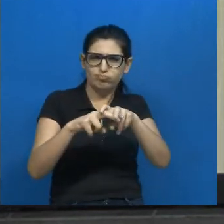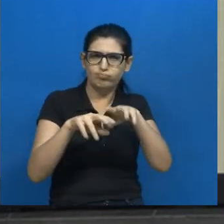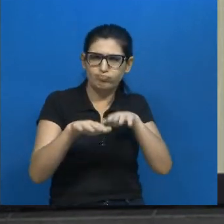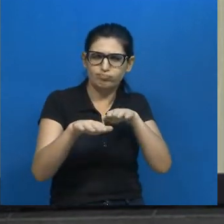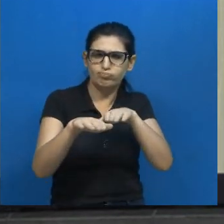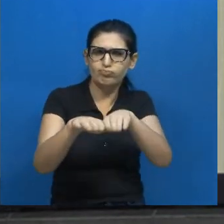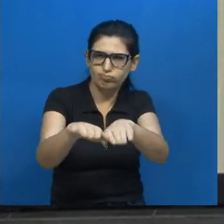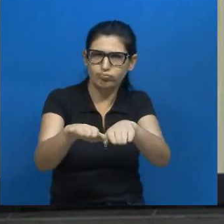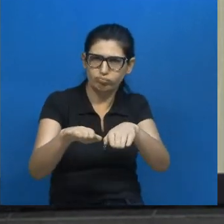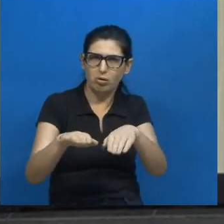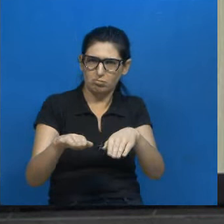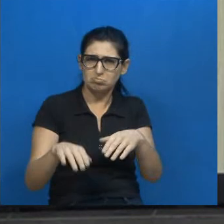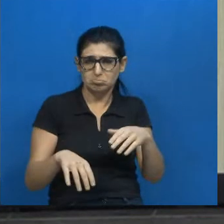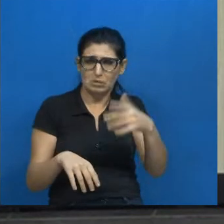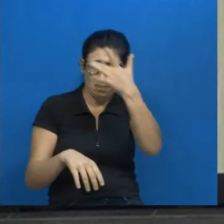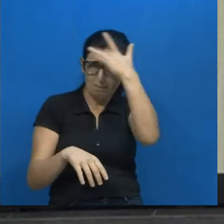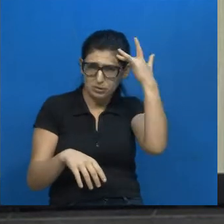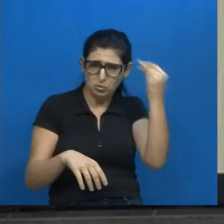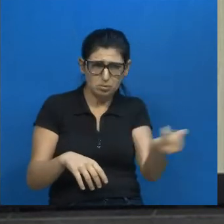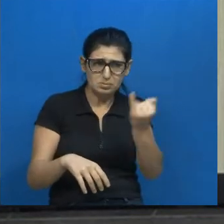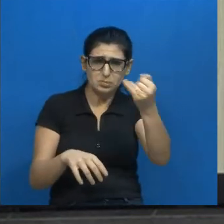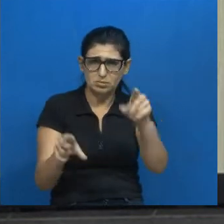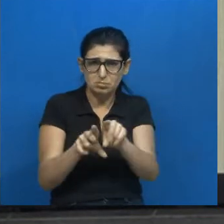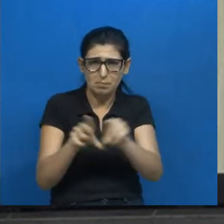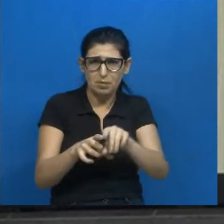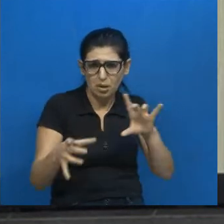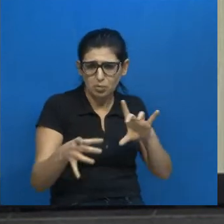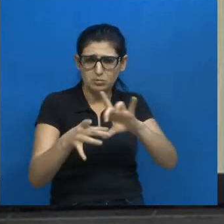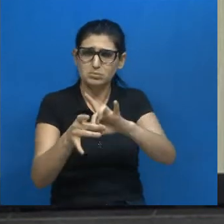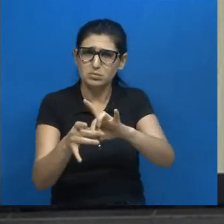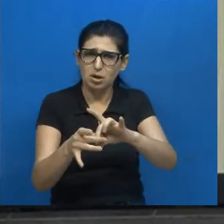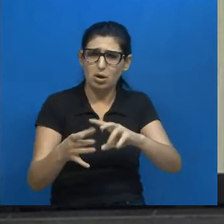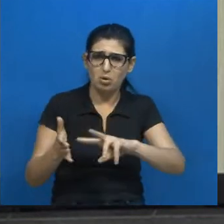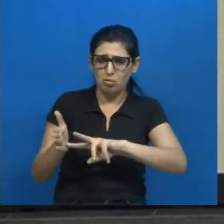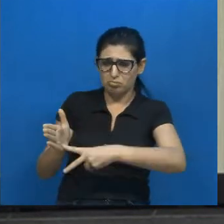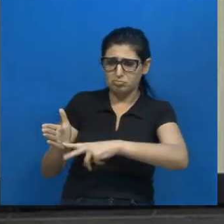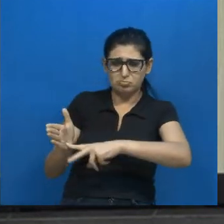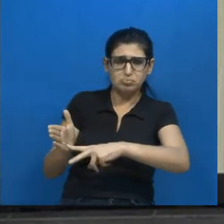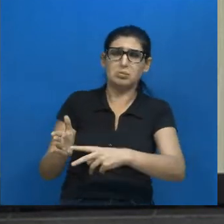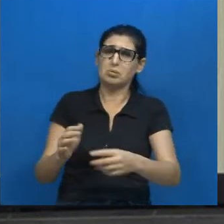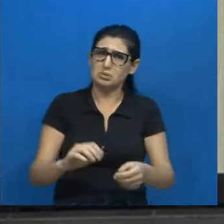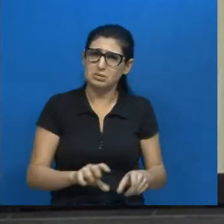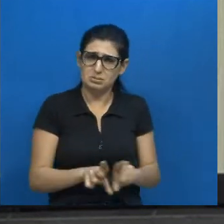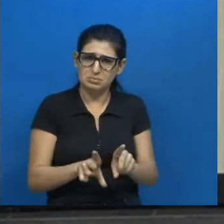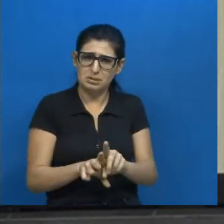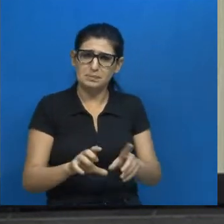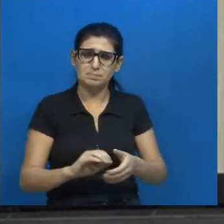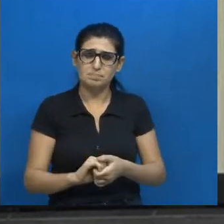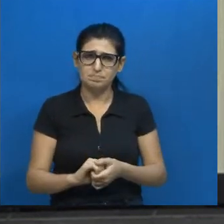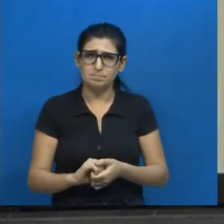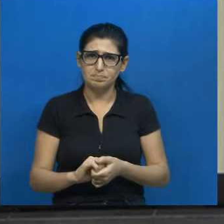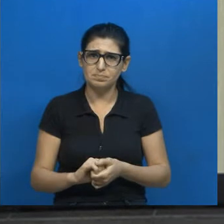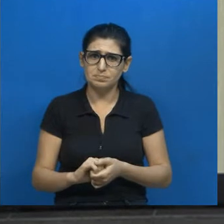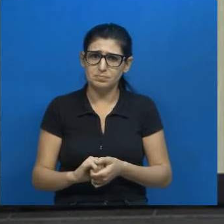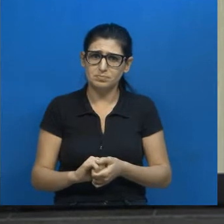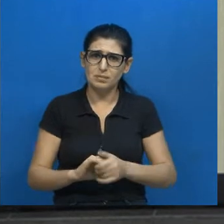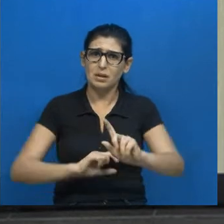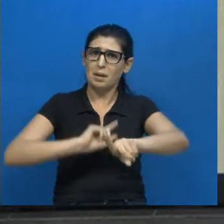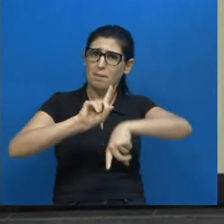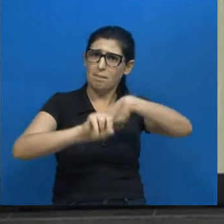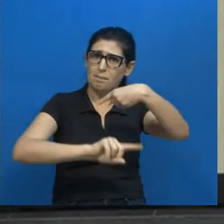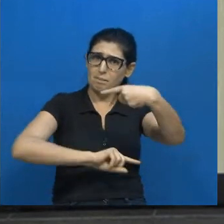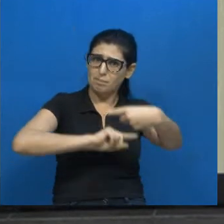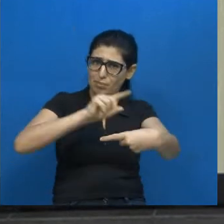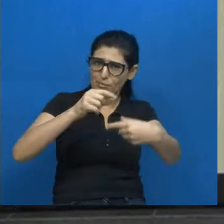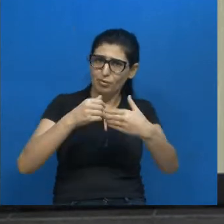com os movimentos vinculados, né, acompanhando as discussões. E depois deveria abrir a audiência